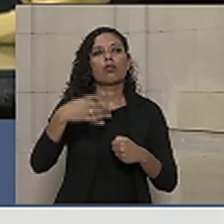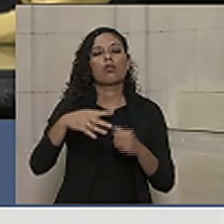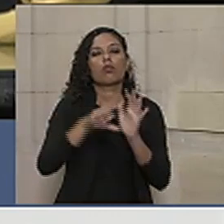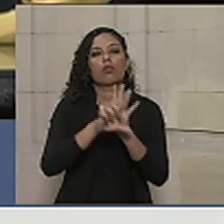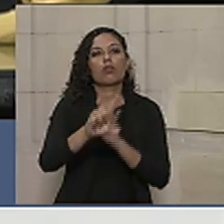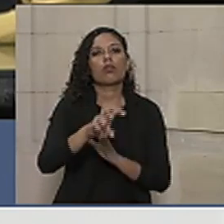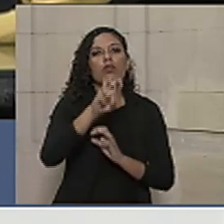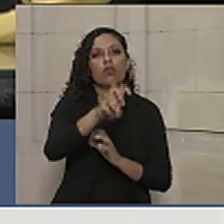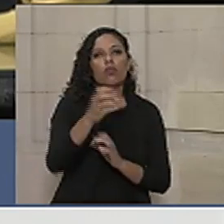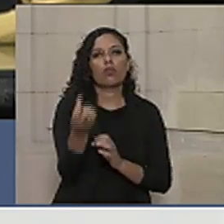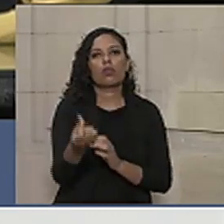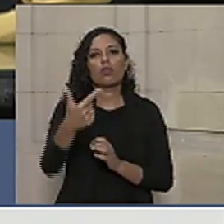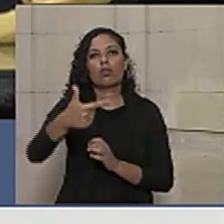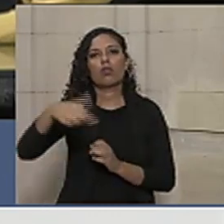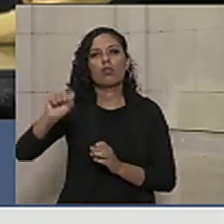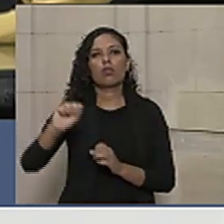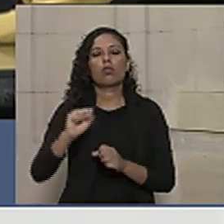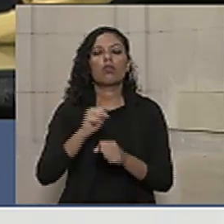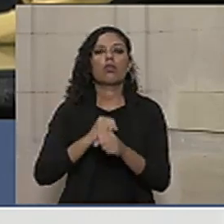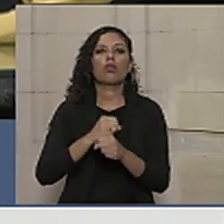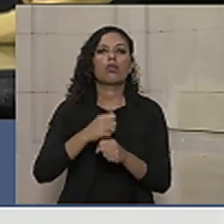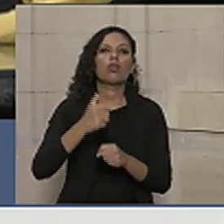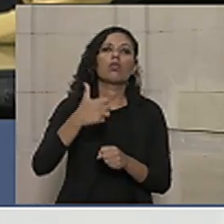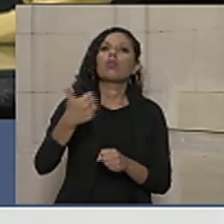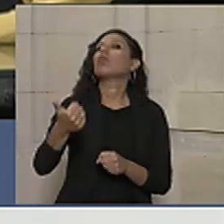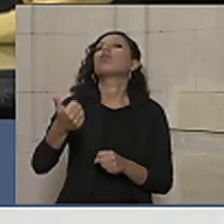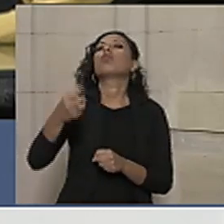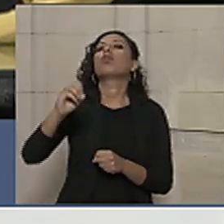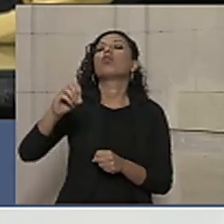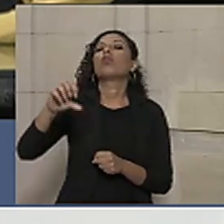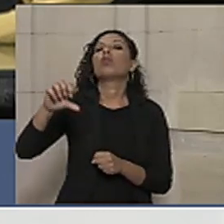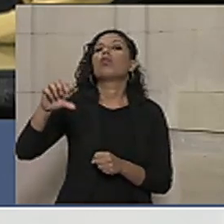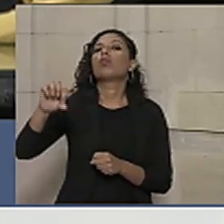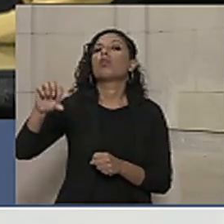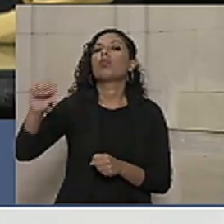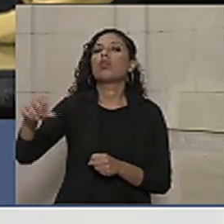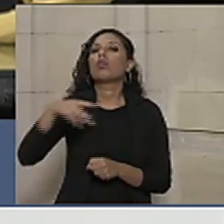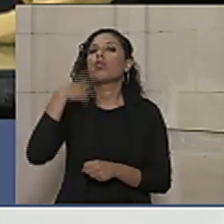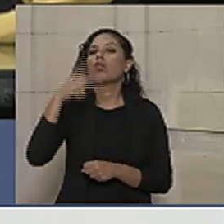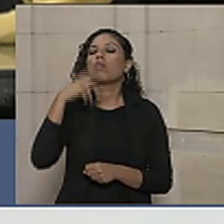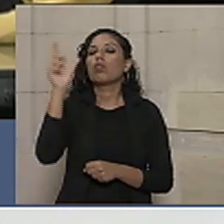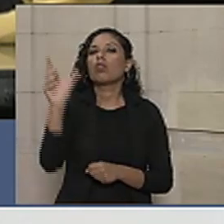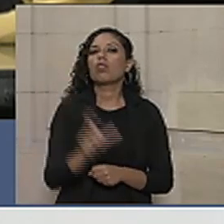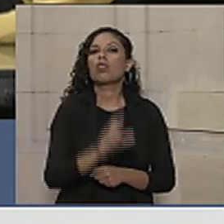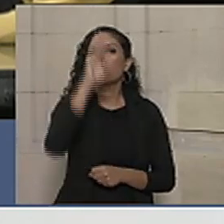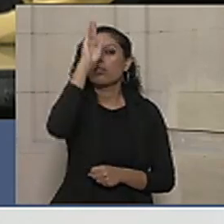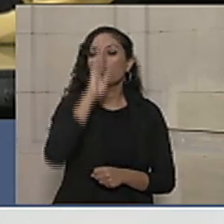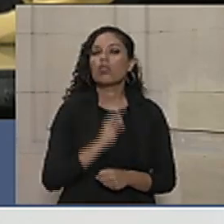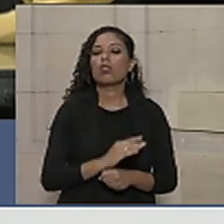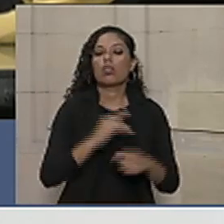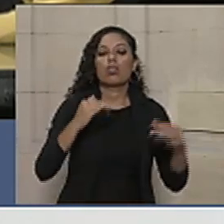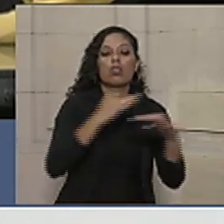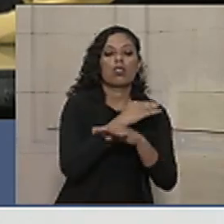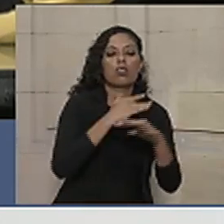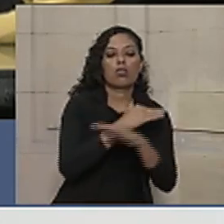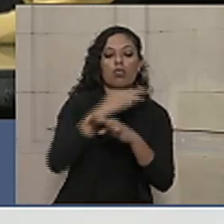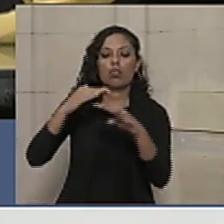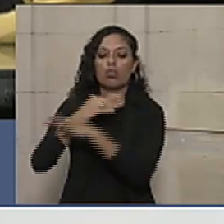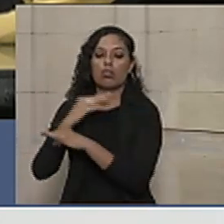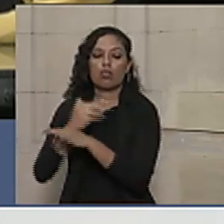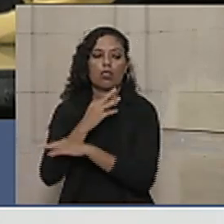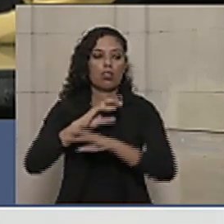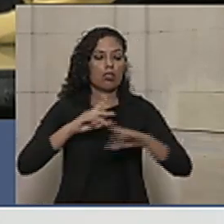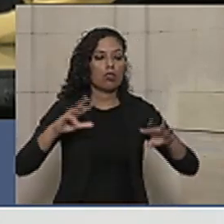Lei 5.628, de 29 de dezembro de 2009, que institui bilhete único no serviço de transporte coletivo intermunicipal de passageiros na